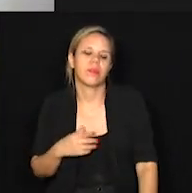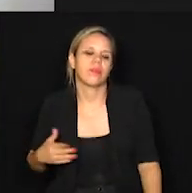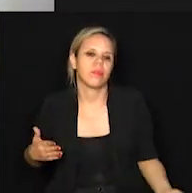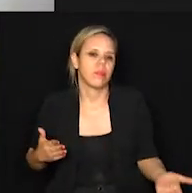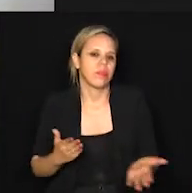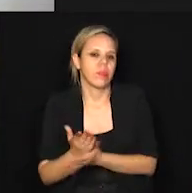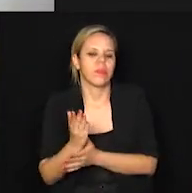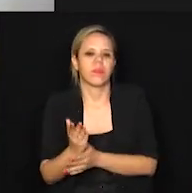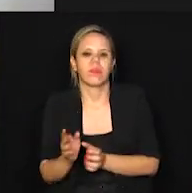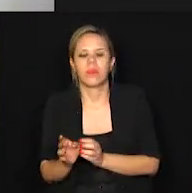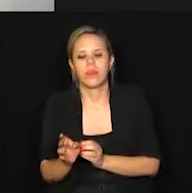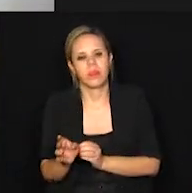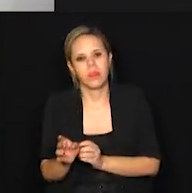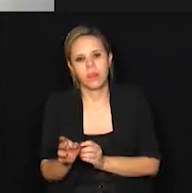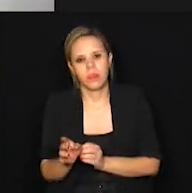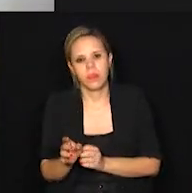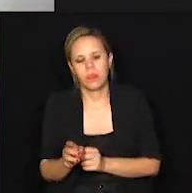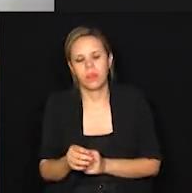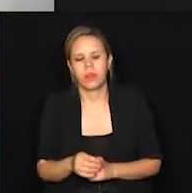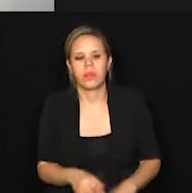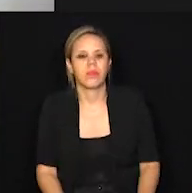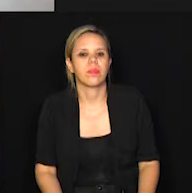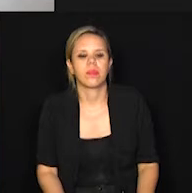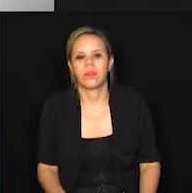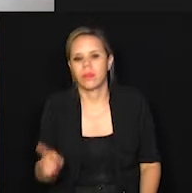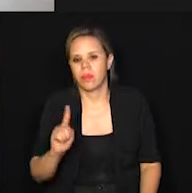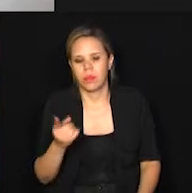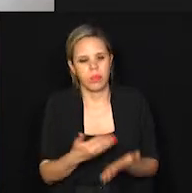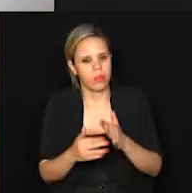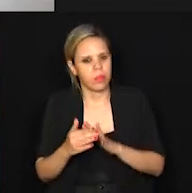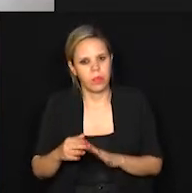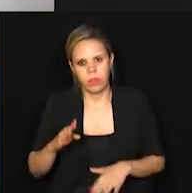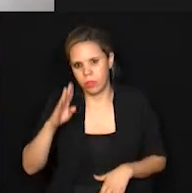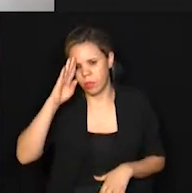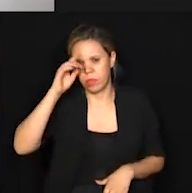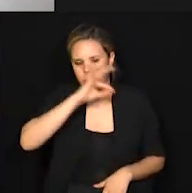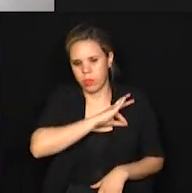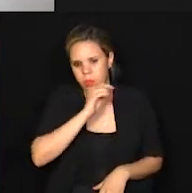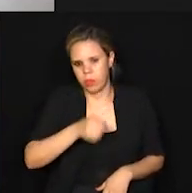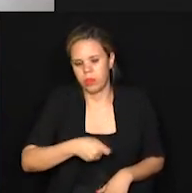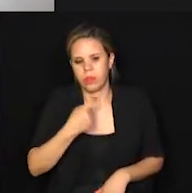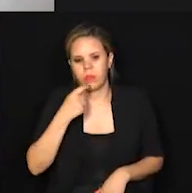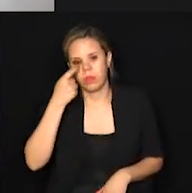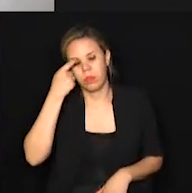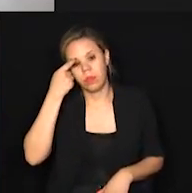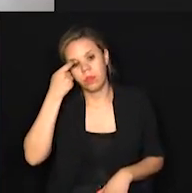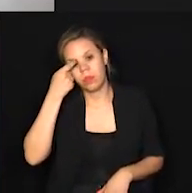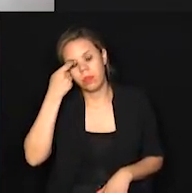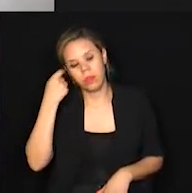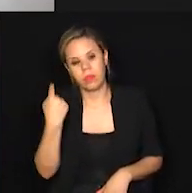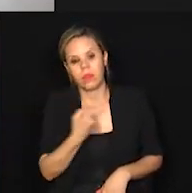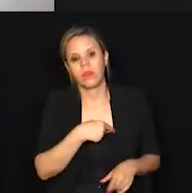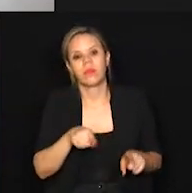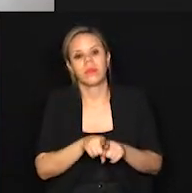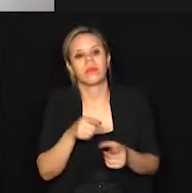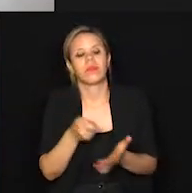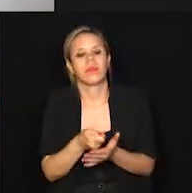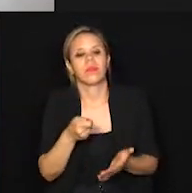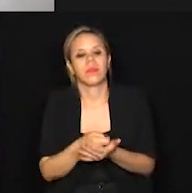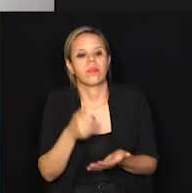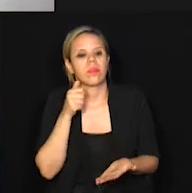aí o não à escola militarização em Campinas, nós também cobramos a